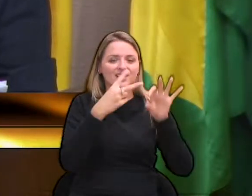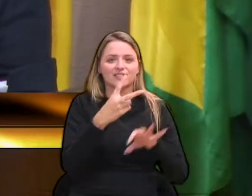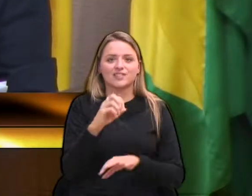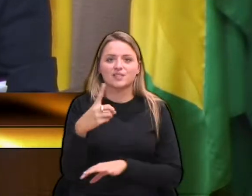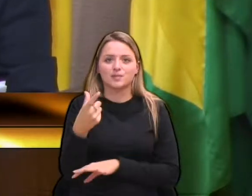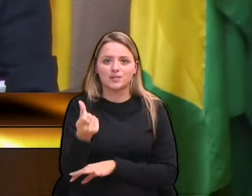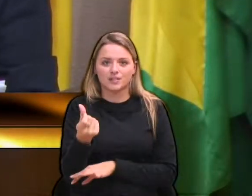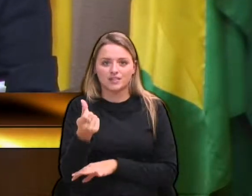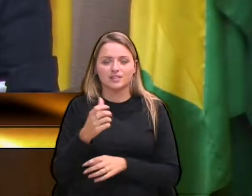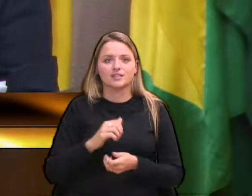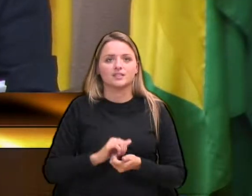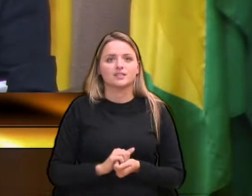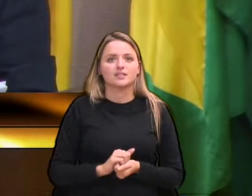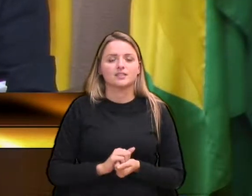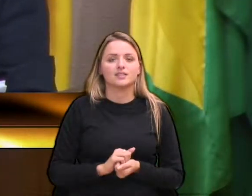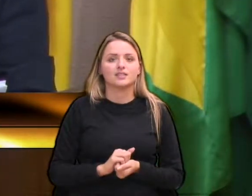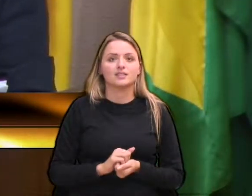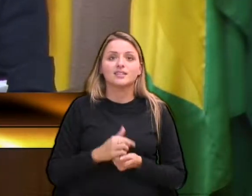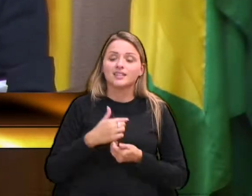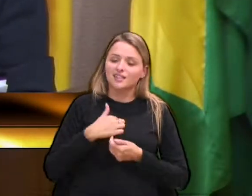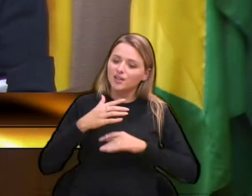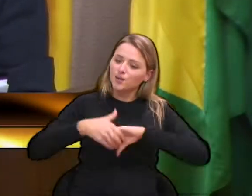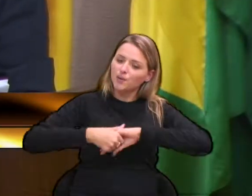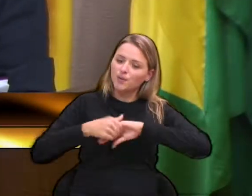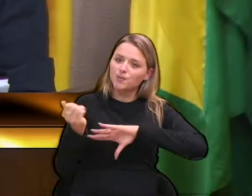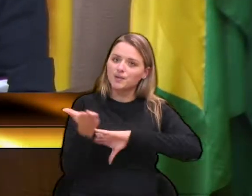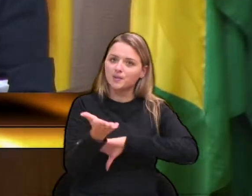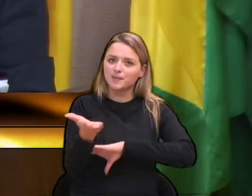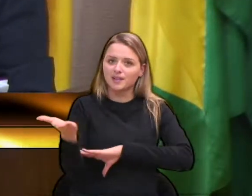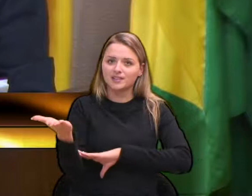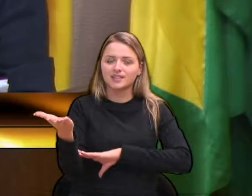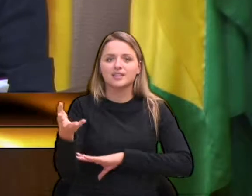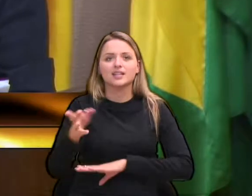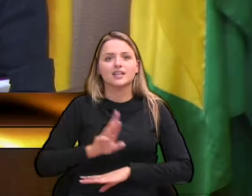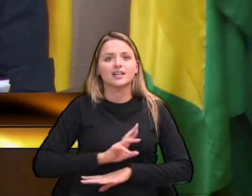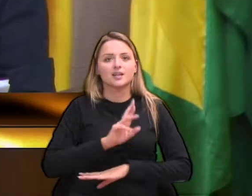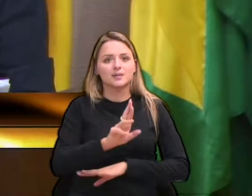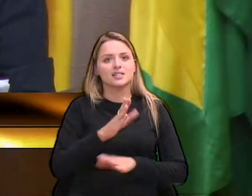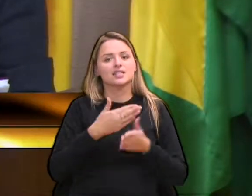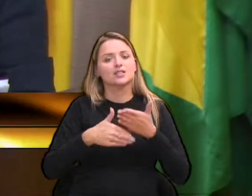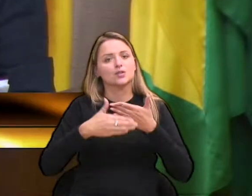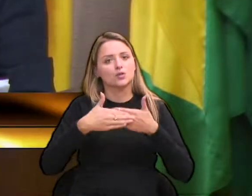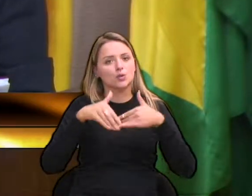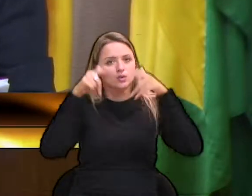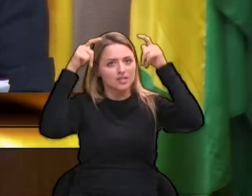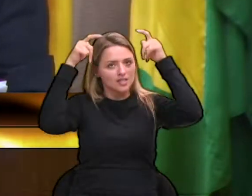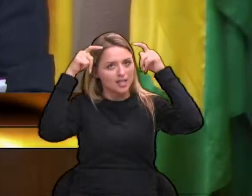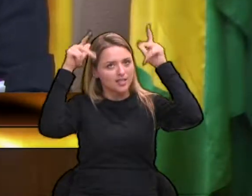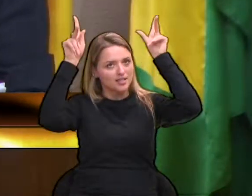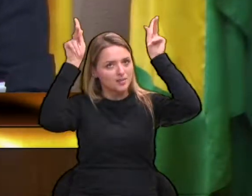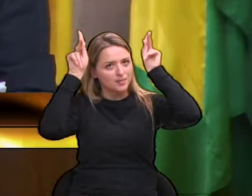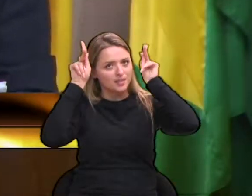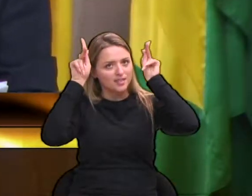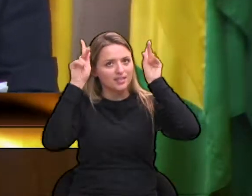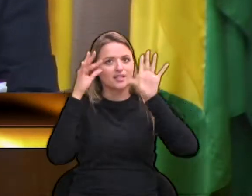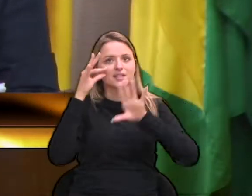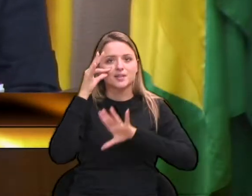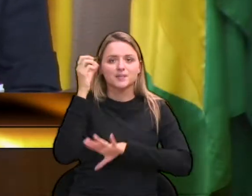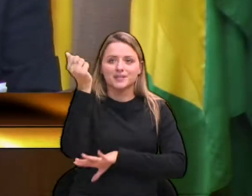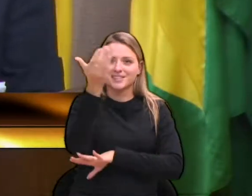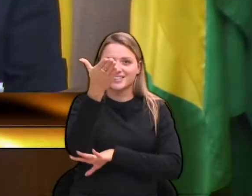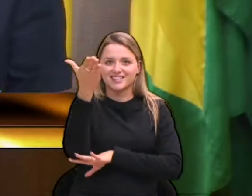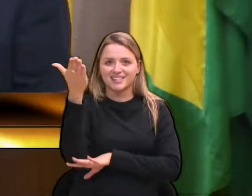2016, das quais cumprimento em nome de todas as soberanas e das outras